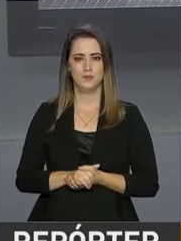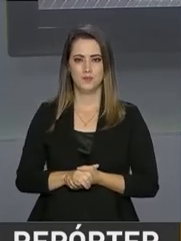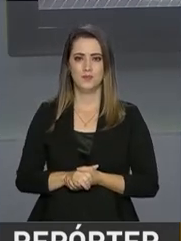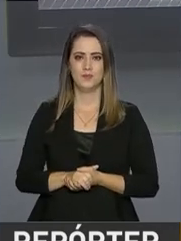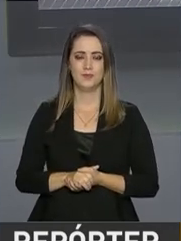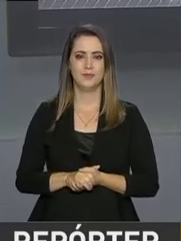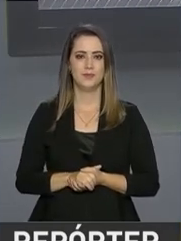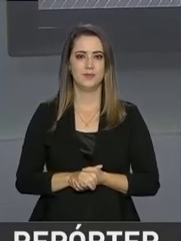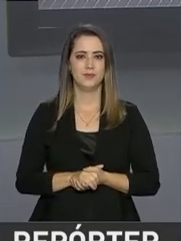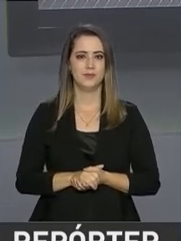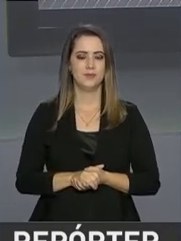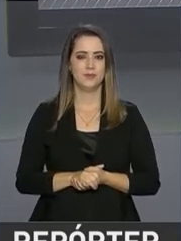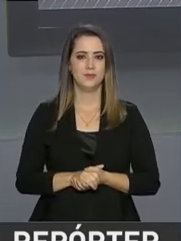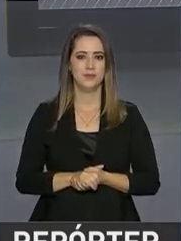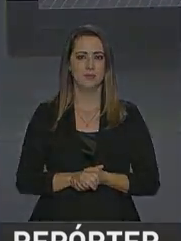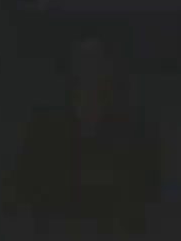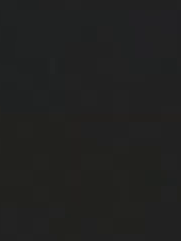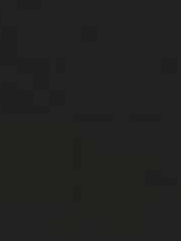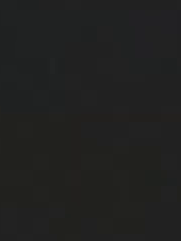do governo federal